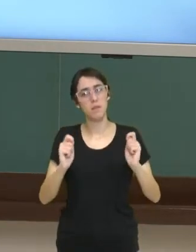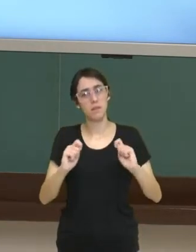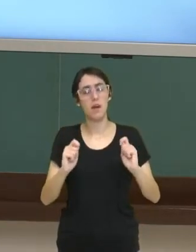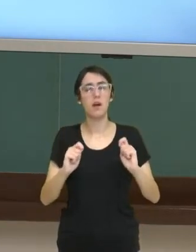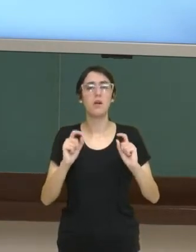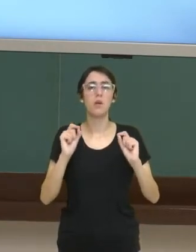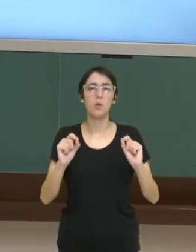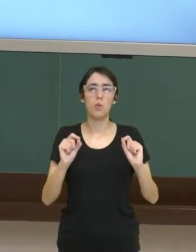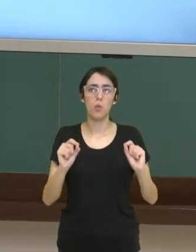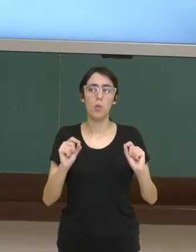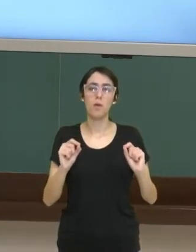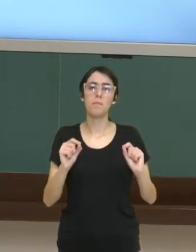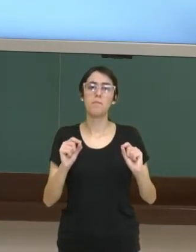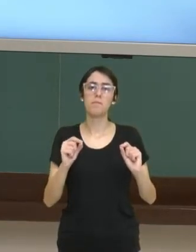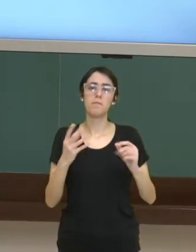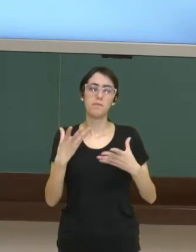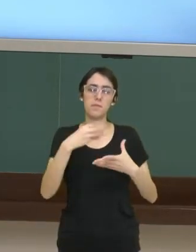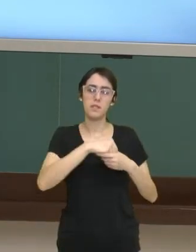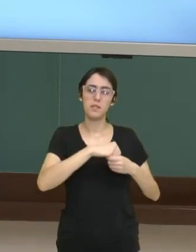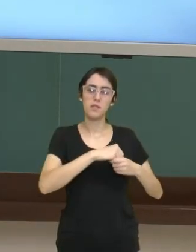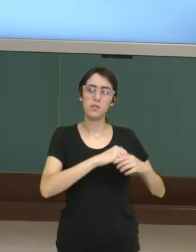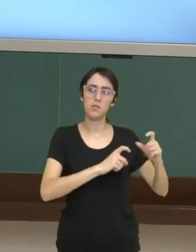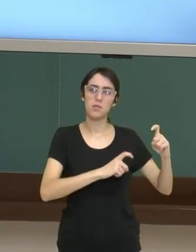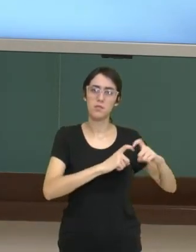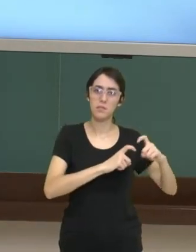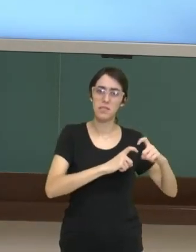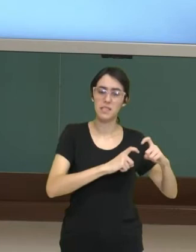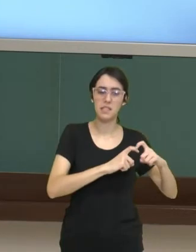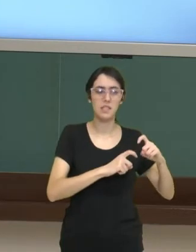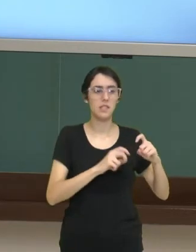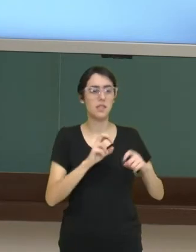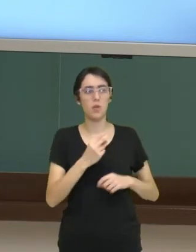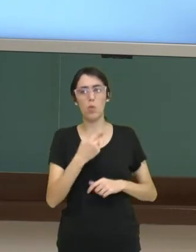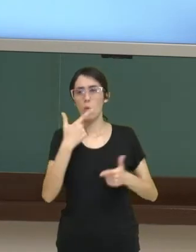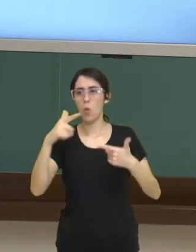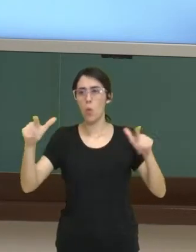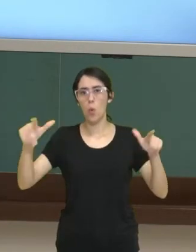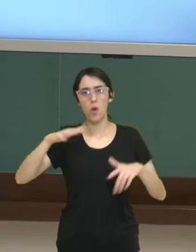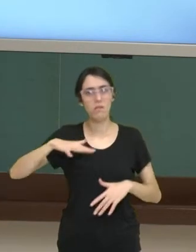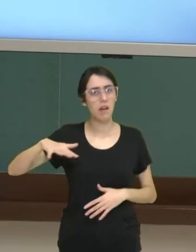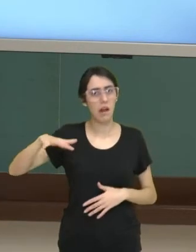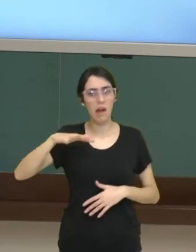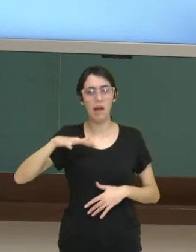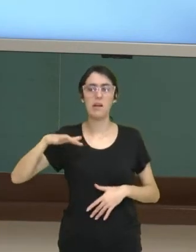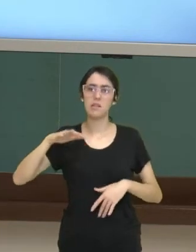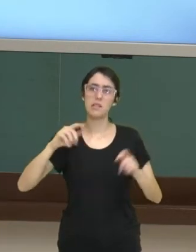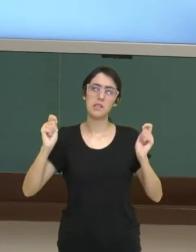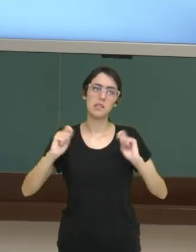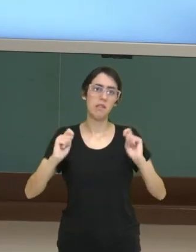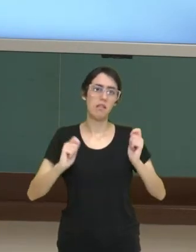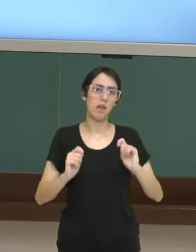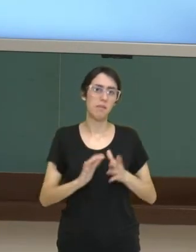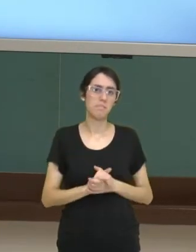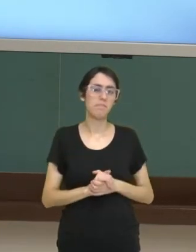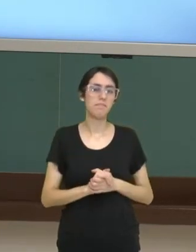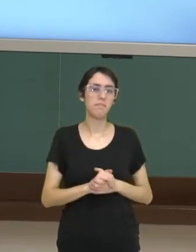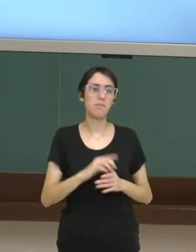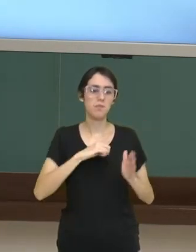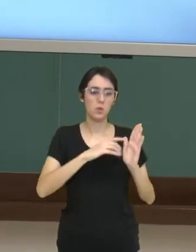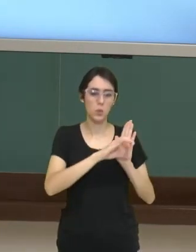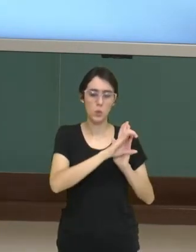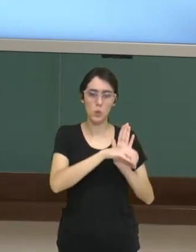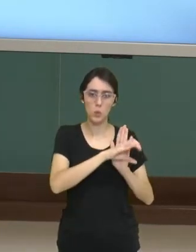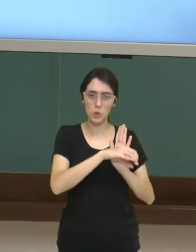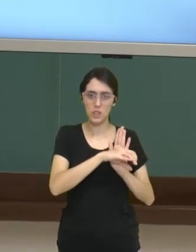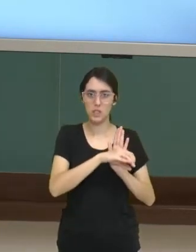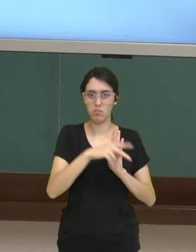dentro da medicina, dentro de várias outras áreas, dá para se aplicar tranquilamente. Então o conceito de plano cartesiano